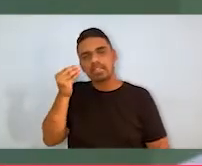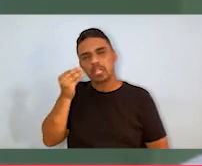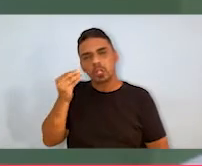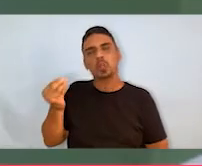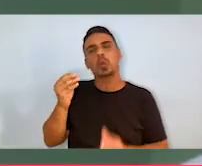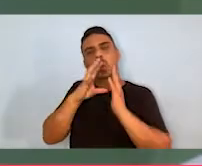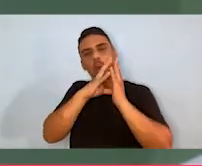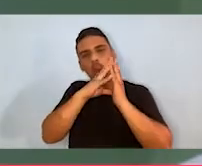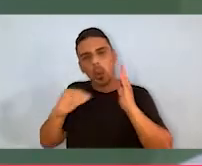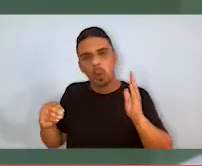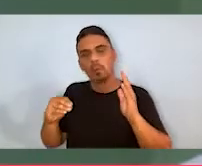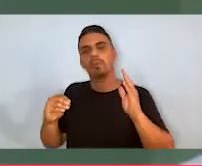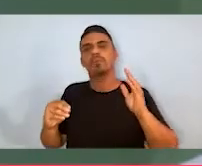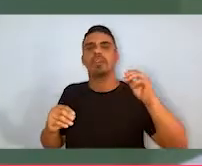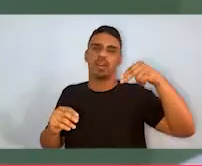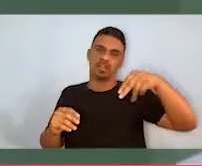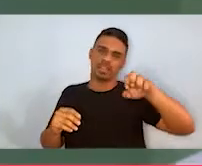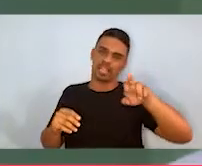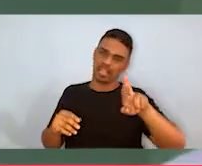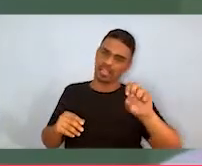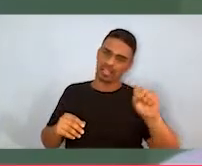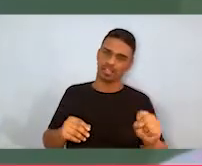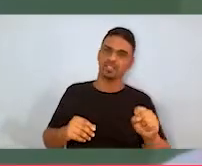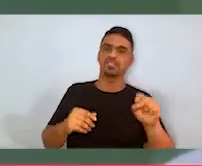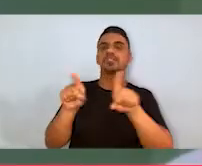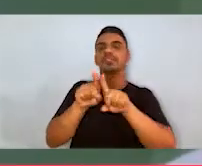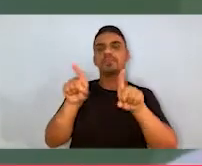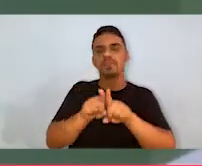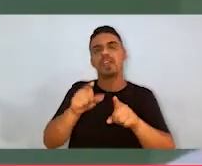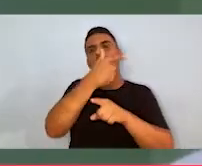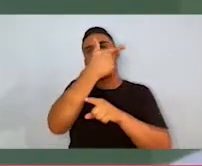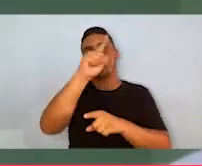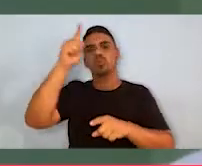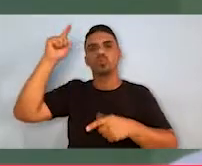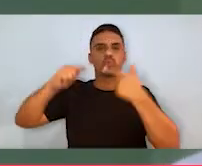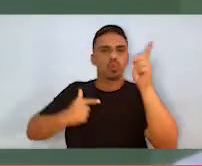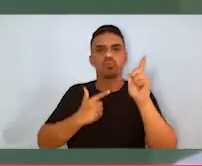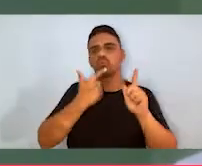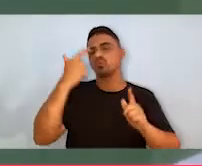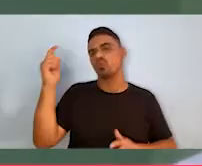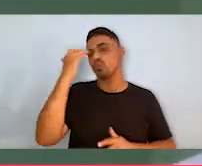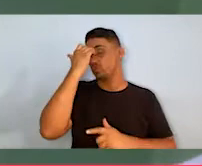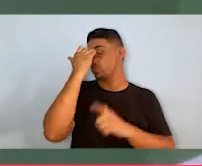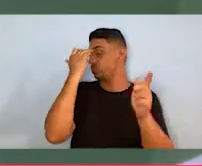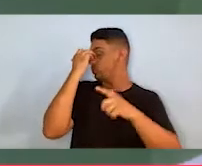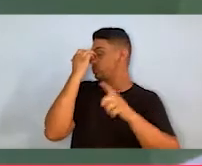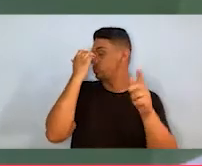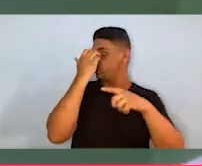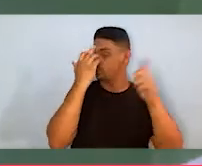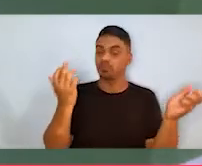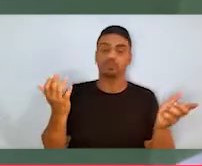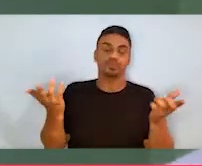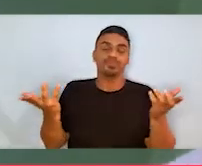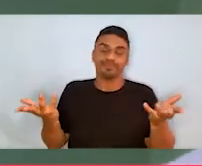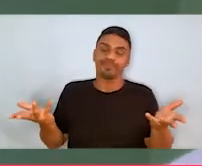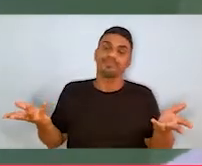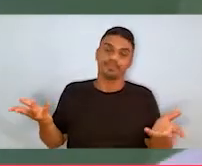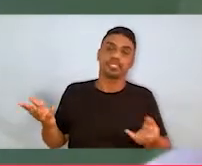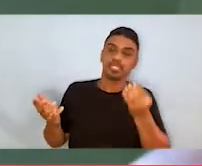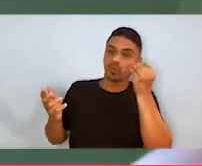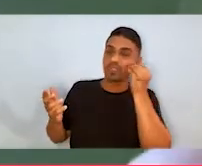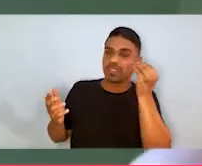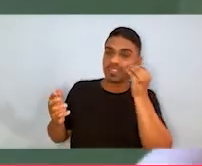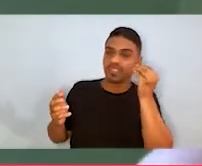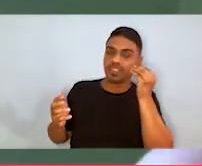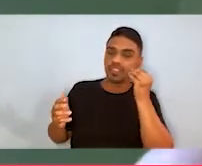Panzer Paladin, The Messenger, e vários outros que estão fazendo isso, Super Cyborg, né, eles